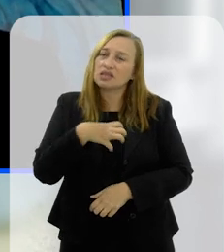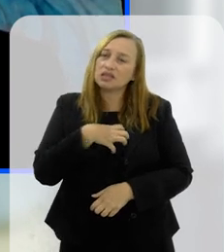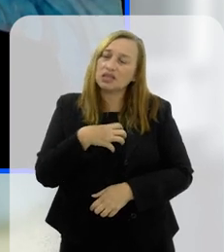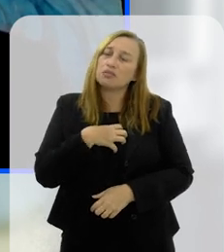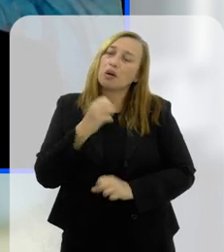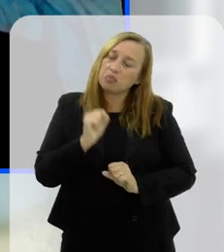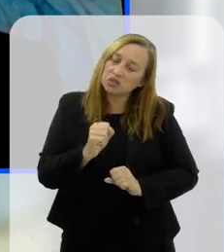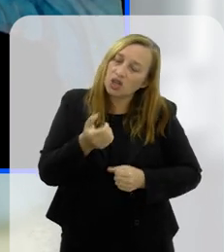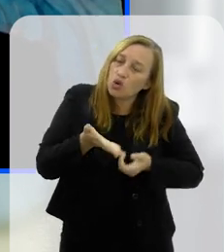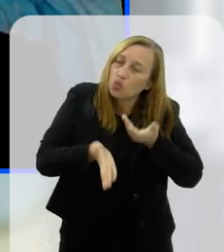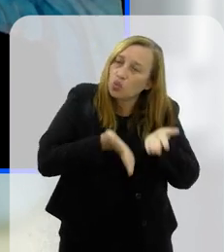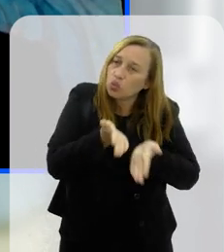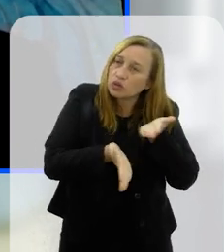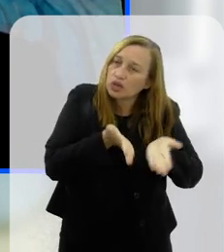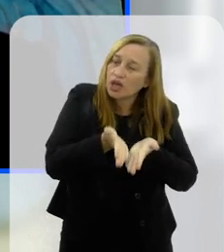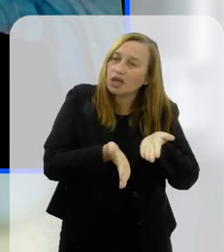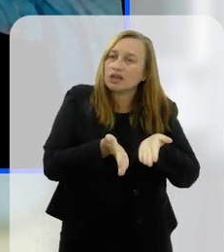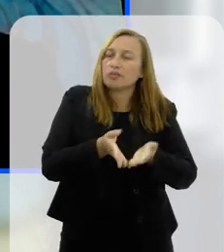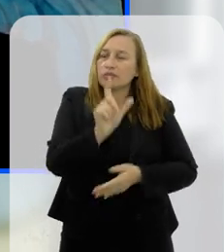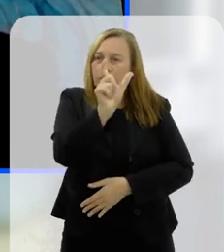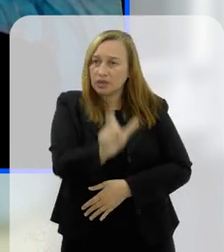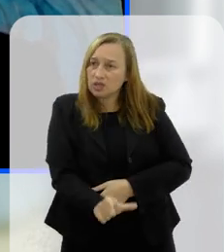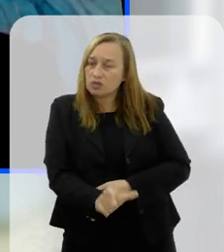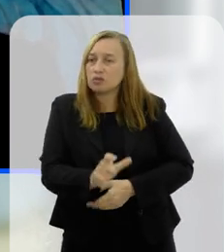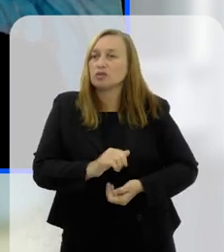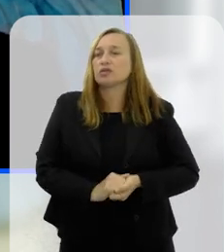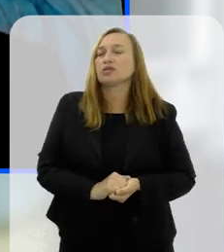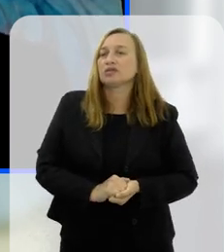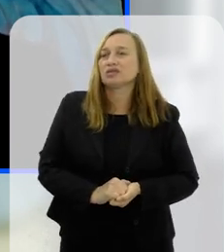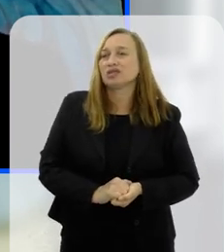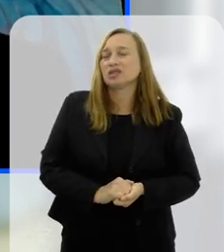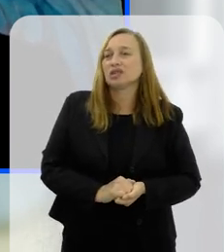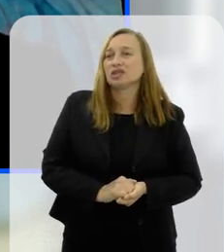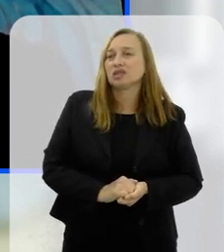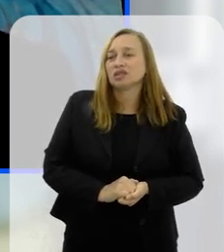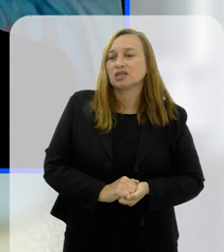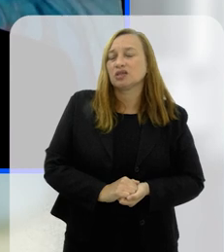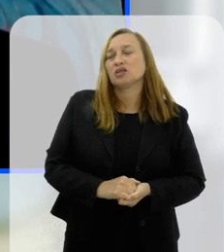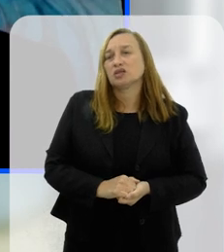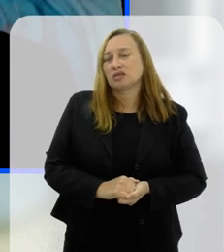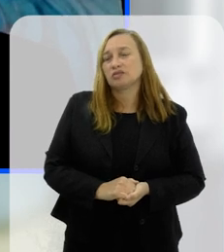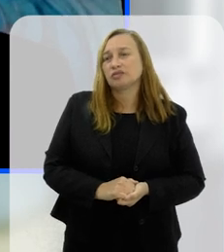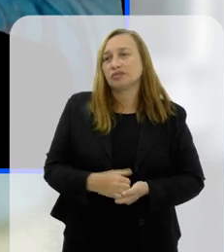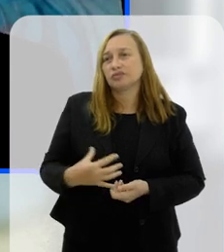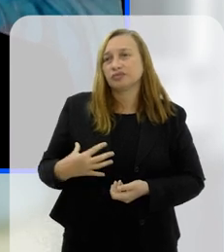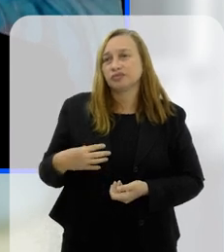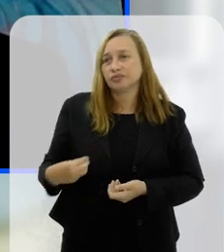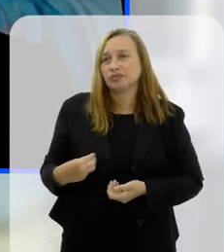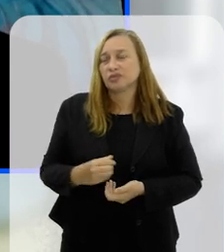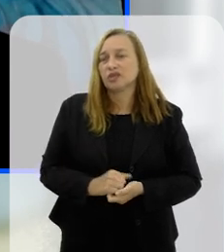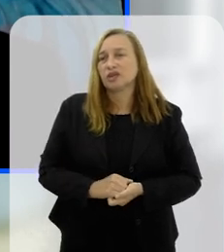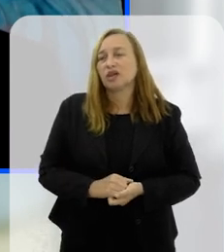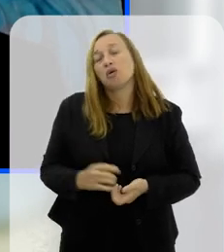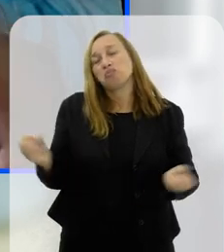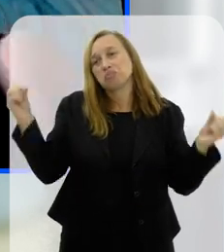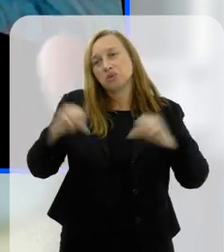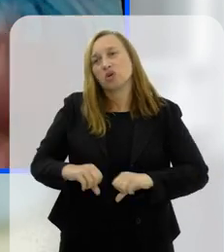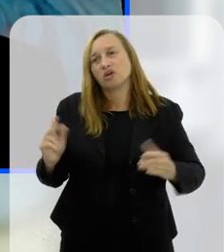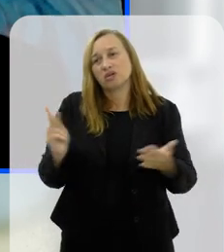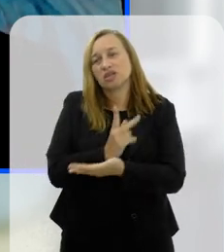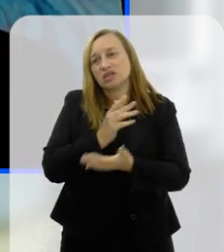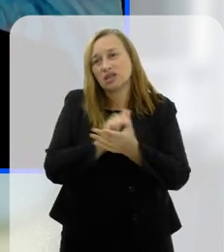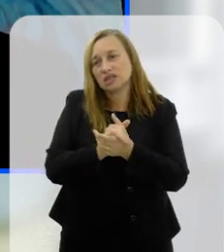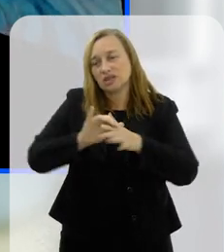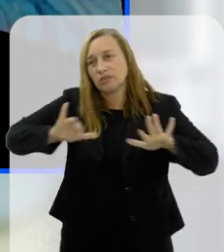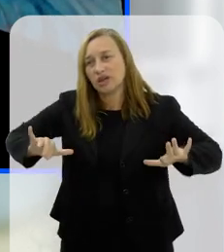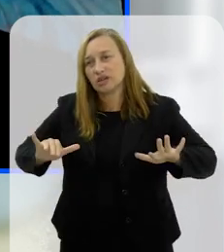bem para poder cuidar daquela pessoa porque eles sentem se os pais não estiverem bem o que o pior que pode